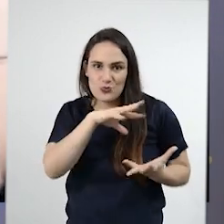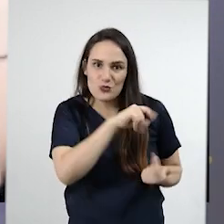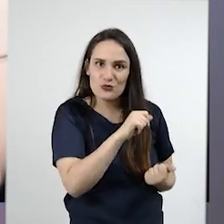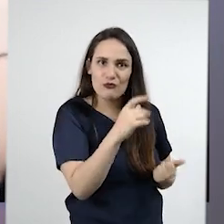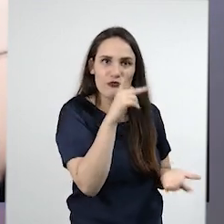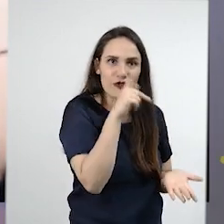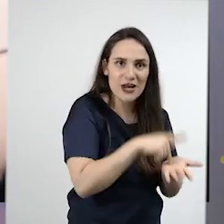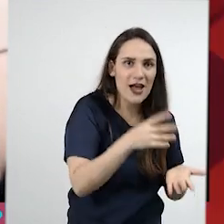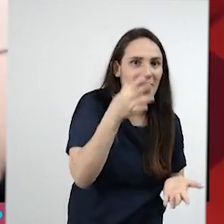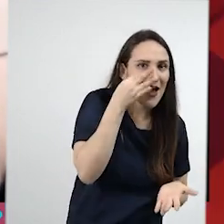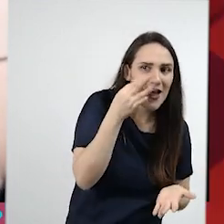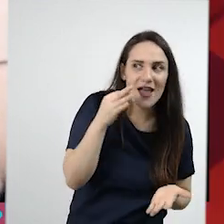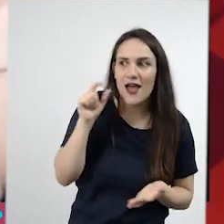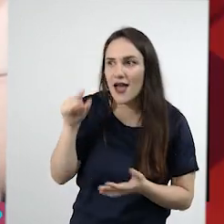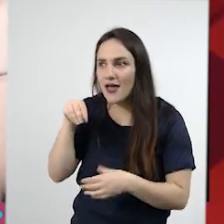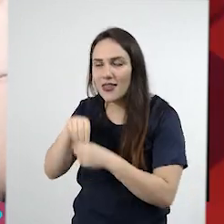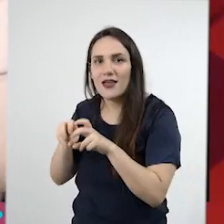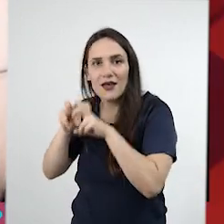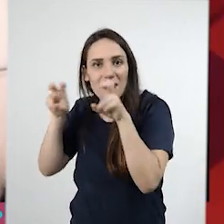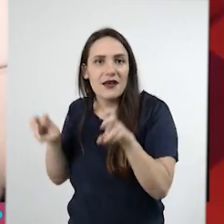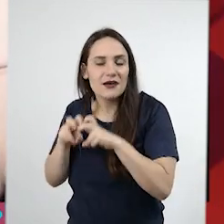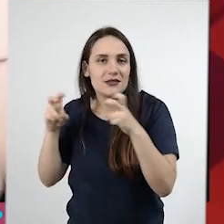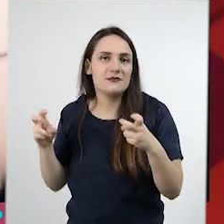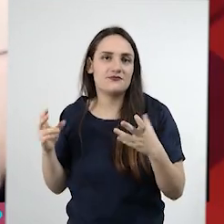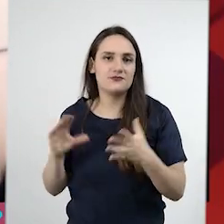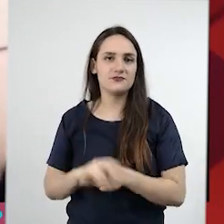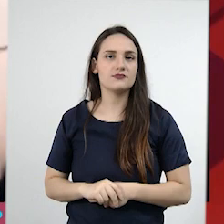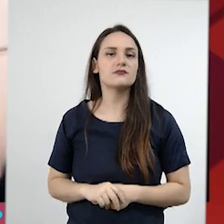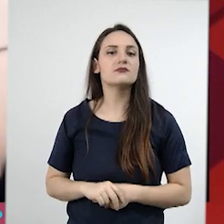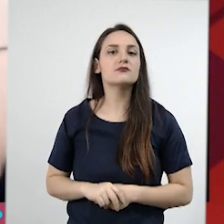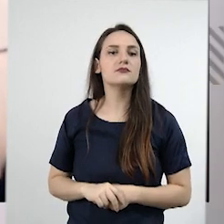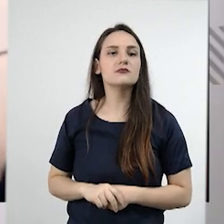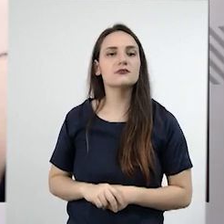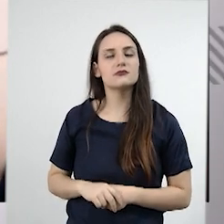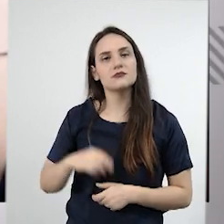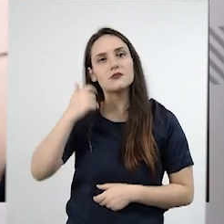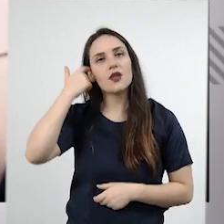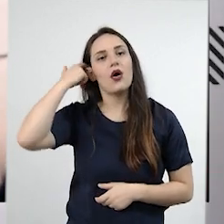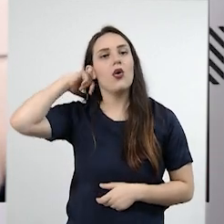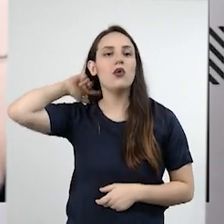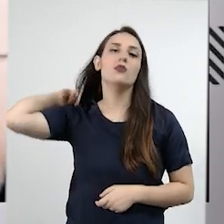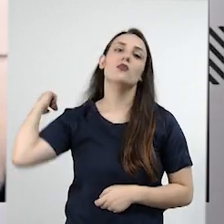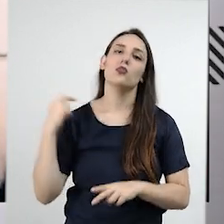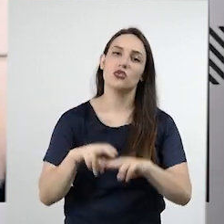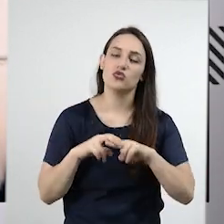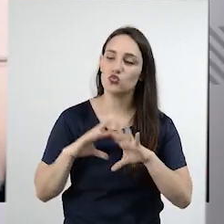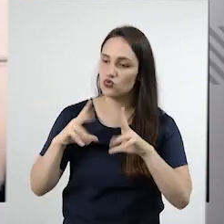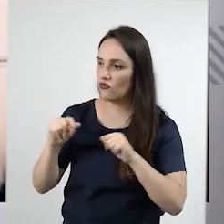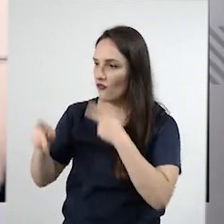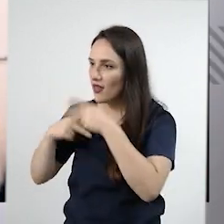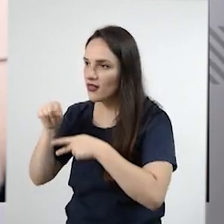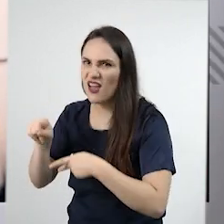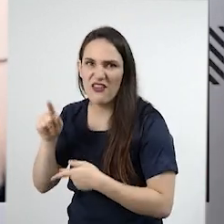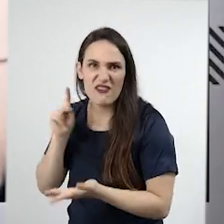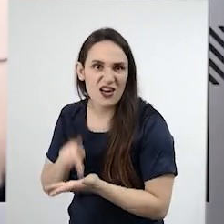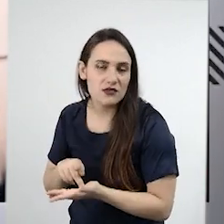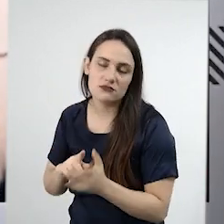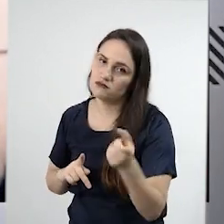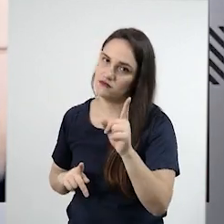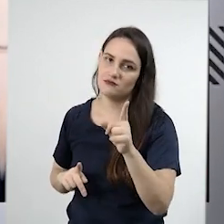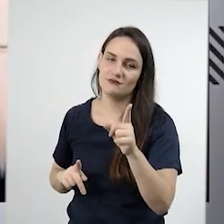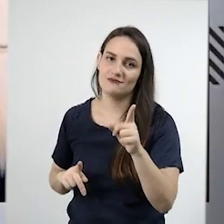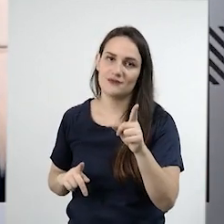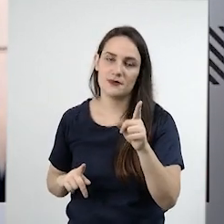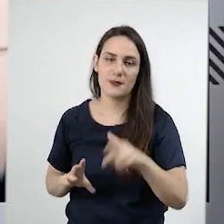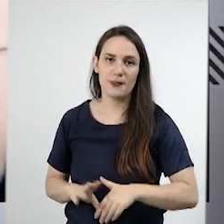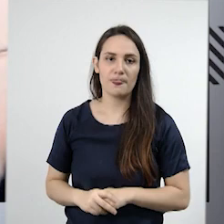eu vejo, né, nem tudo do que se fala, eu tenho que atribuir como verdade. Na verdade, seria interessante, né, até